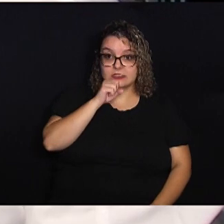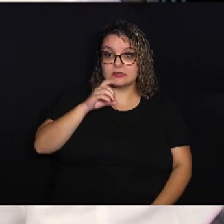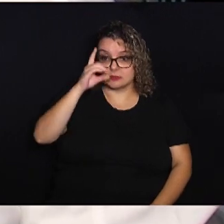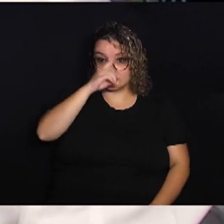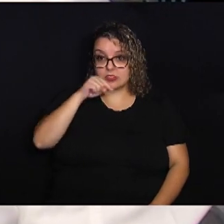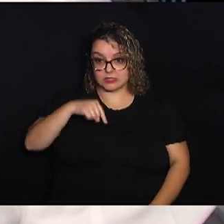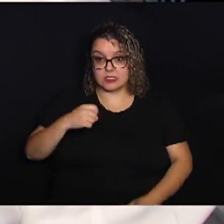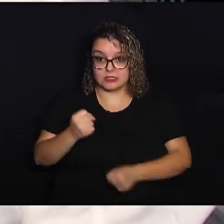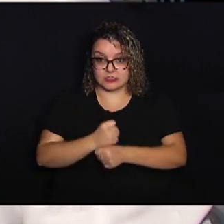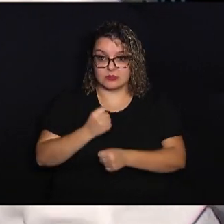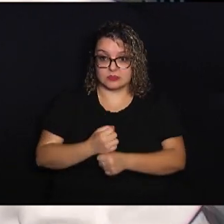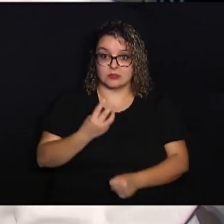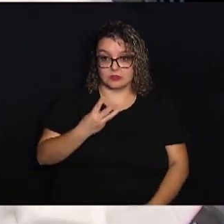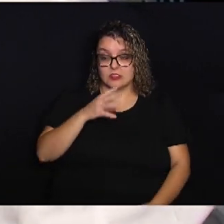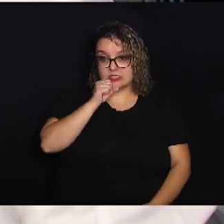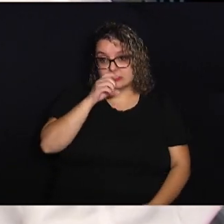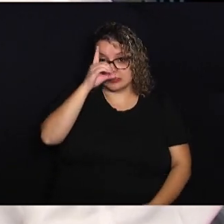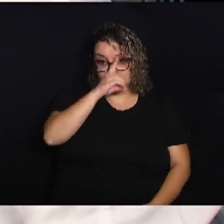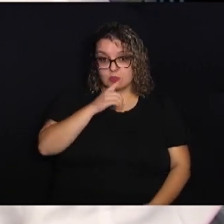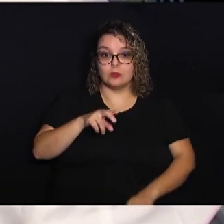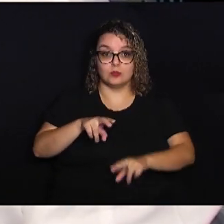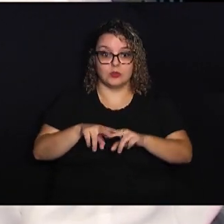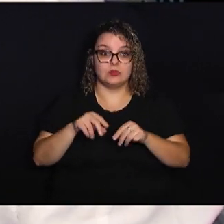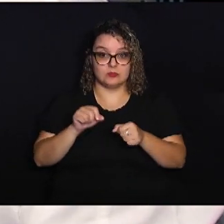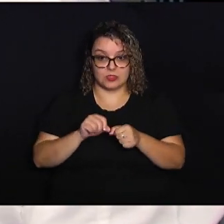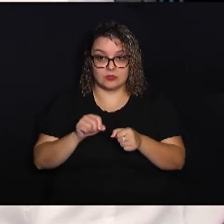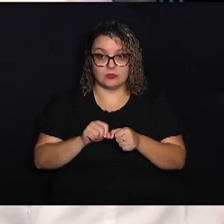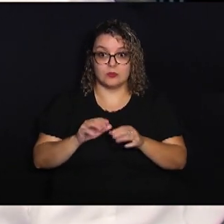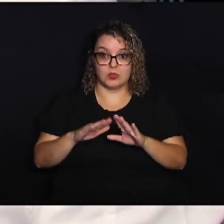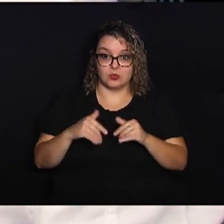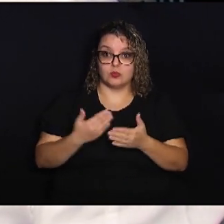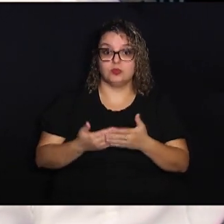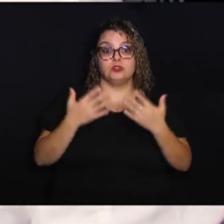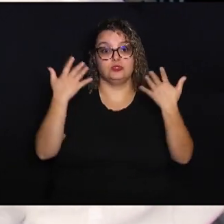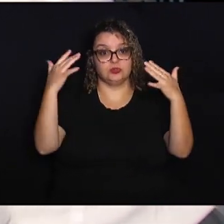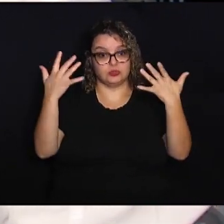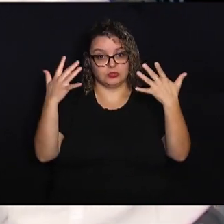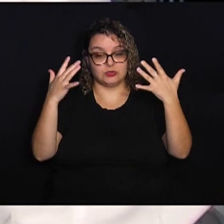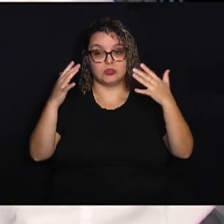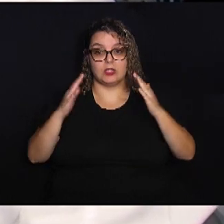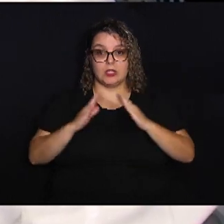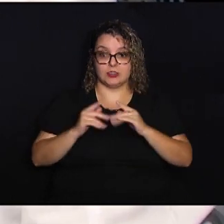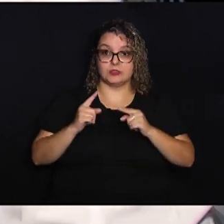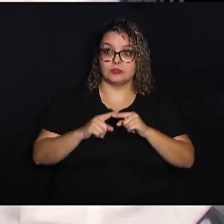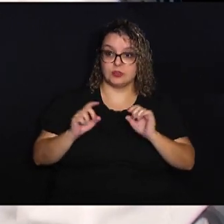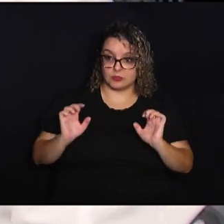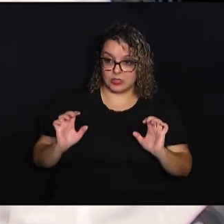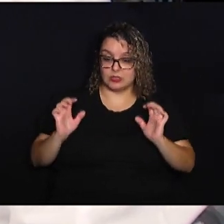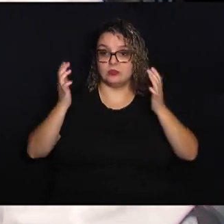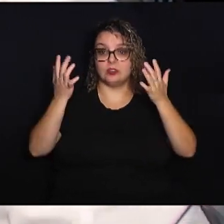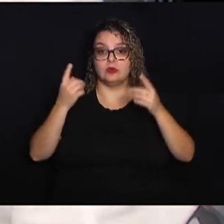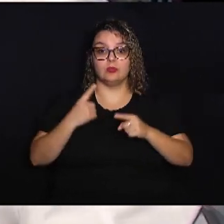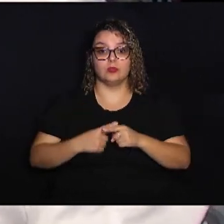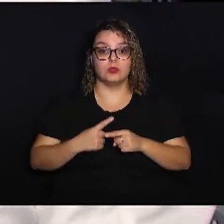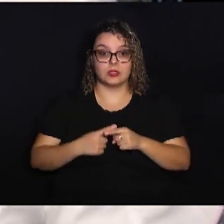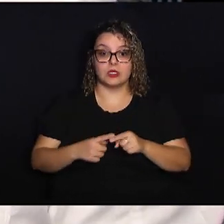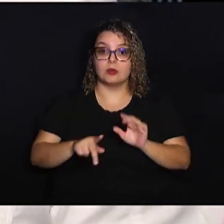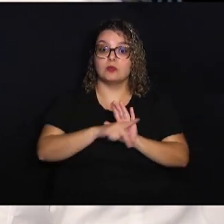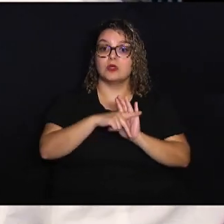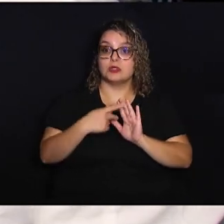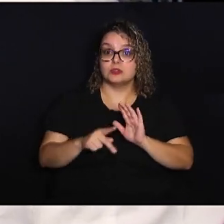formatura é um momento de comemoração para as crianças e para os familiares de cada uma, que tem o programa como um apoio na educação dos